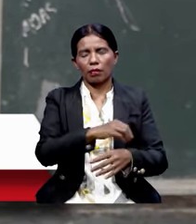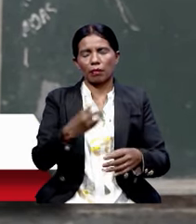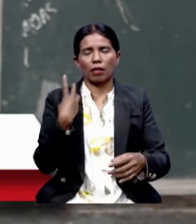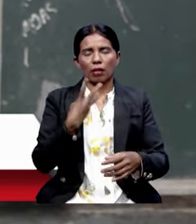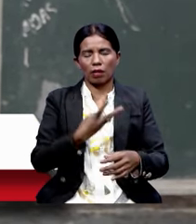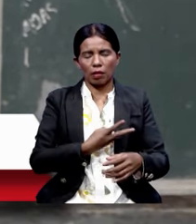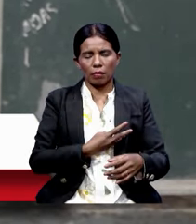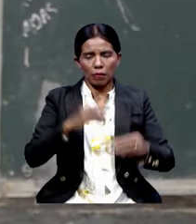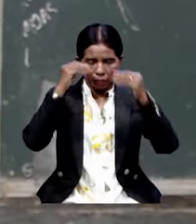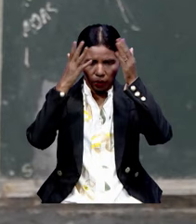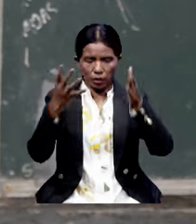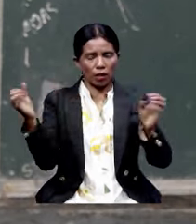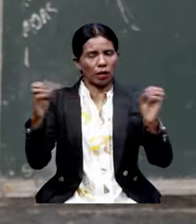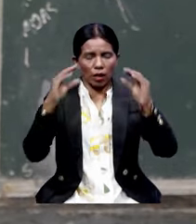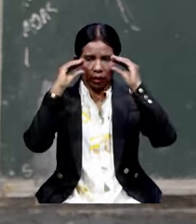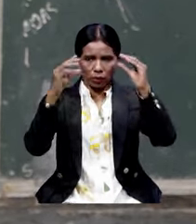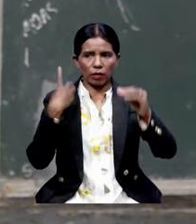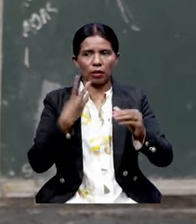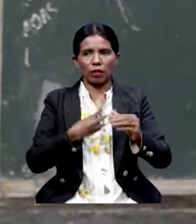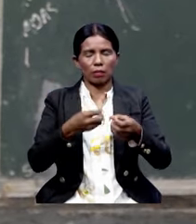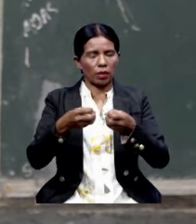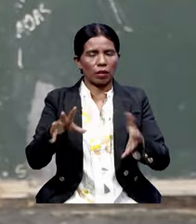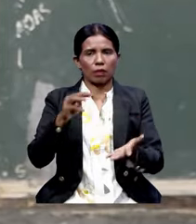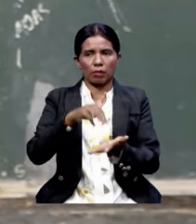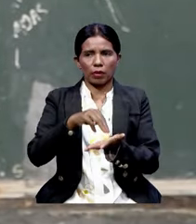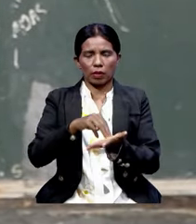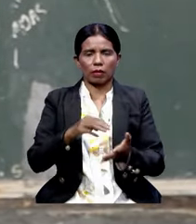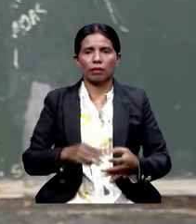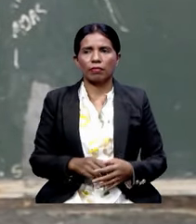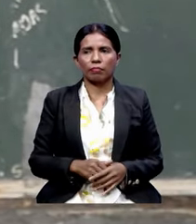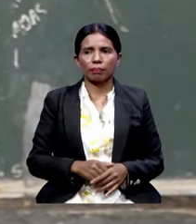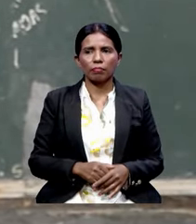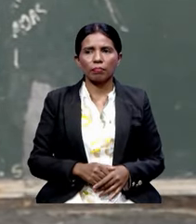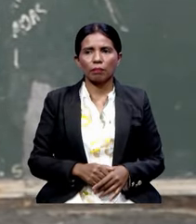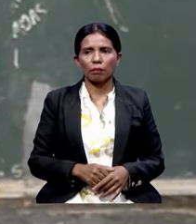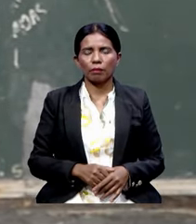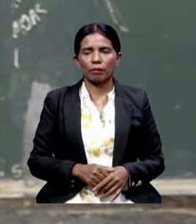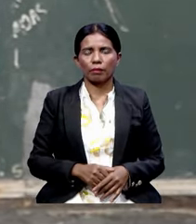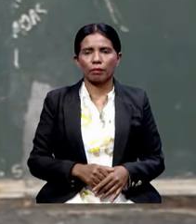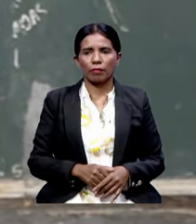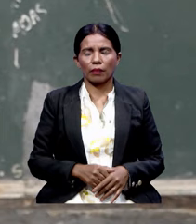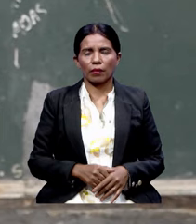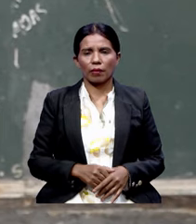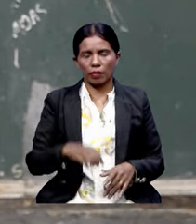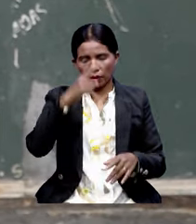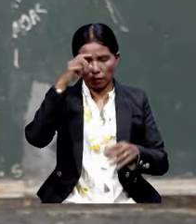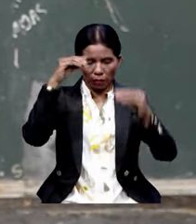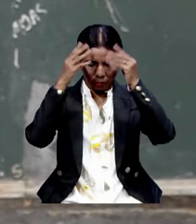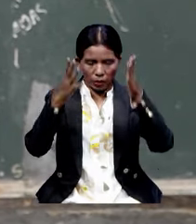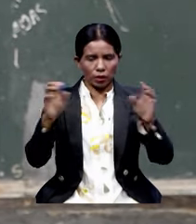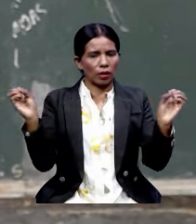so sen ka tama nunca norin am la con materia la ba mi tama de so sen ka